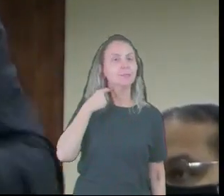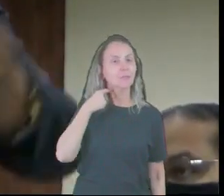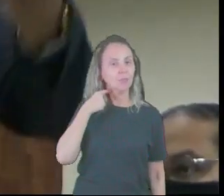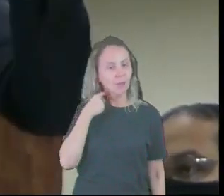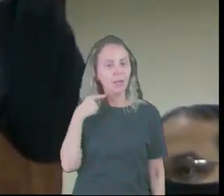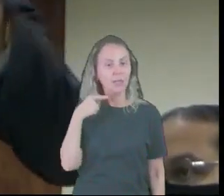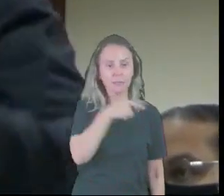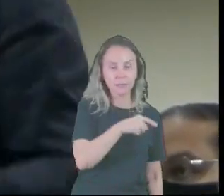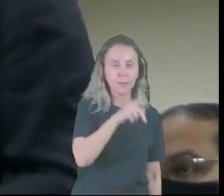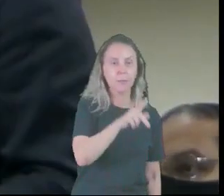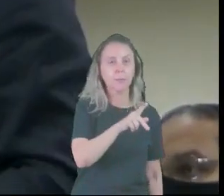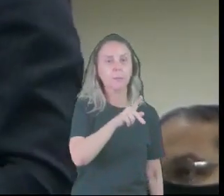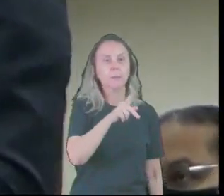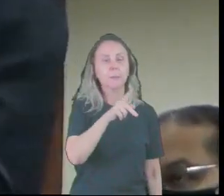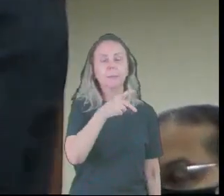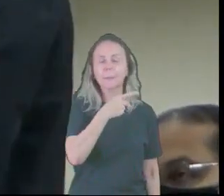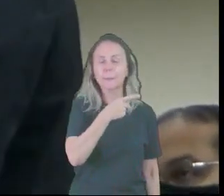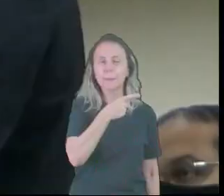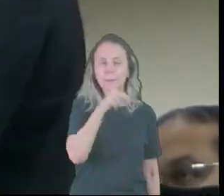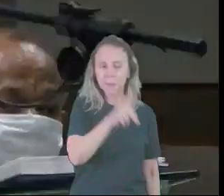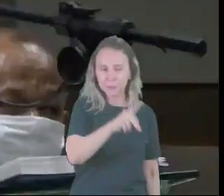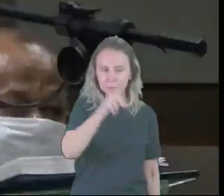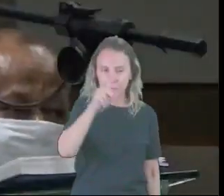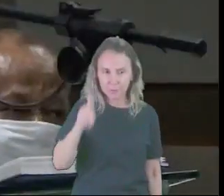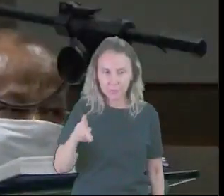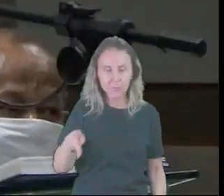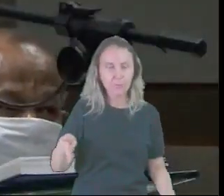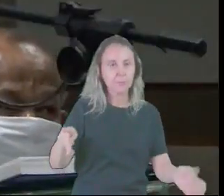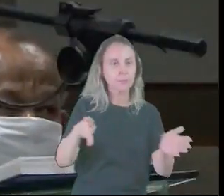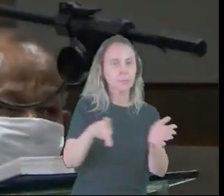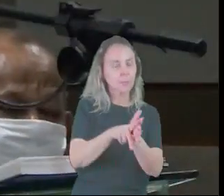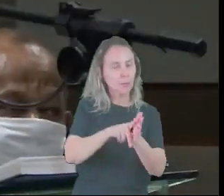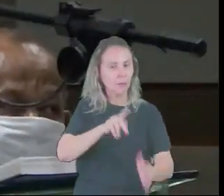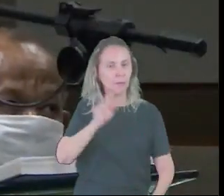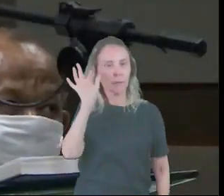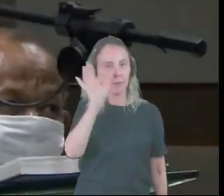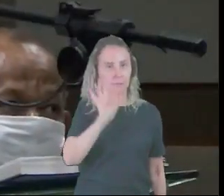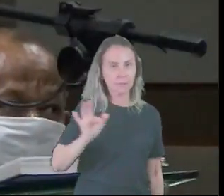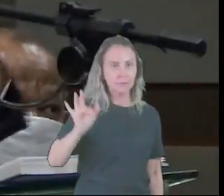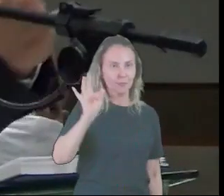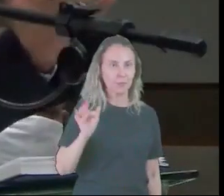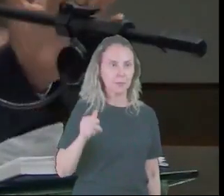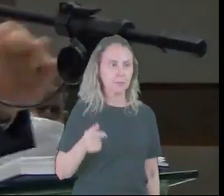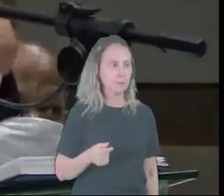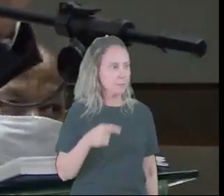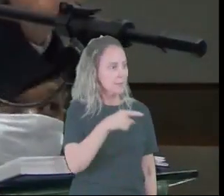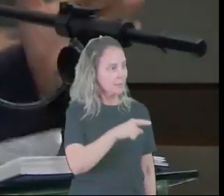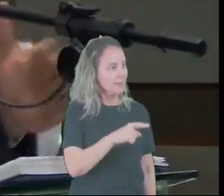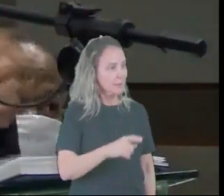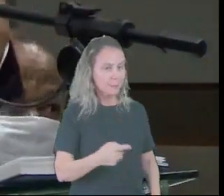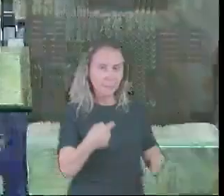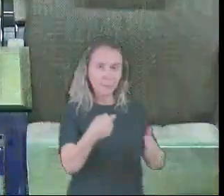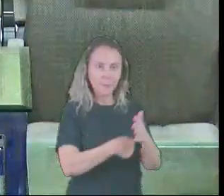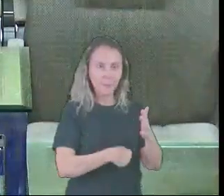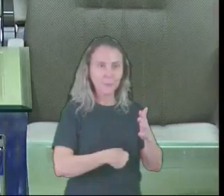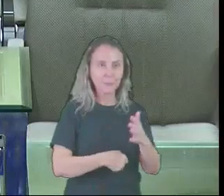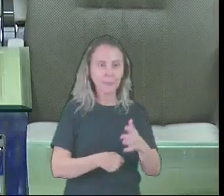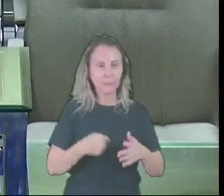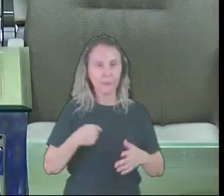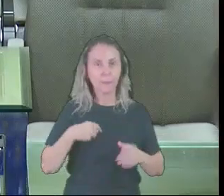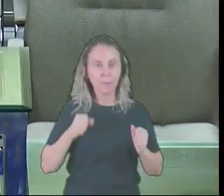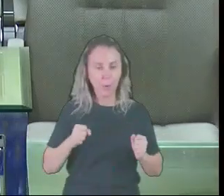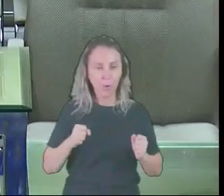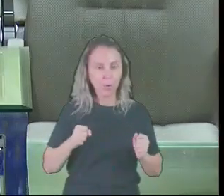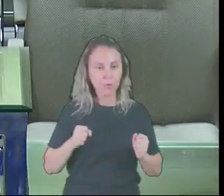alguma coisa logo liga pastor eu tenho um compromisso no dia tá o senhor me libera pastor e logo a liberdade e outros mais cantores pregadores